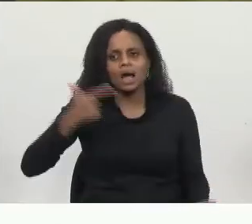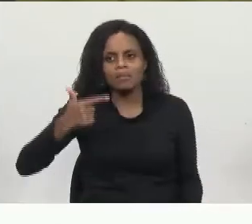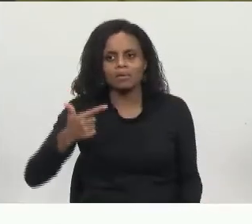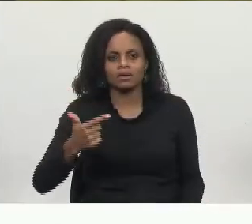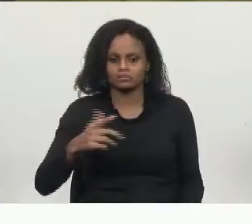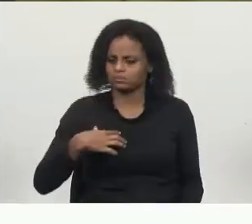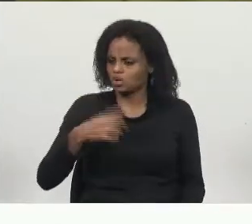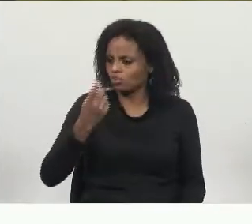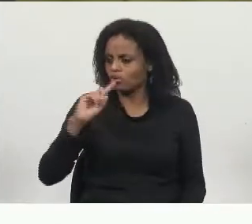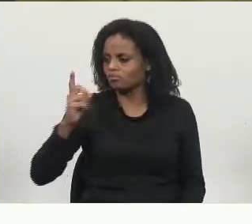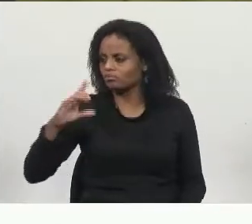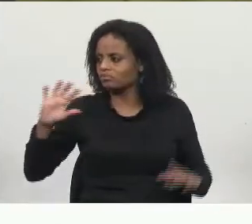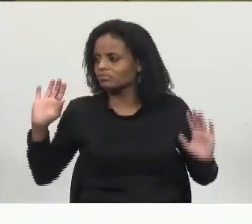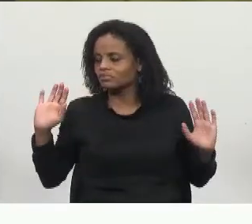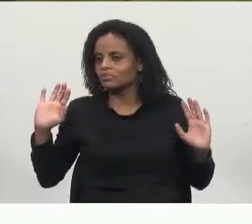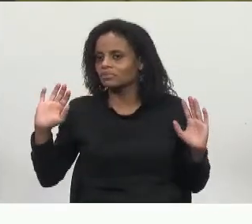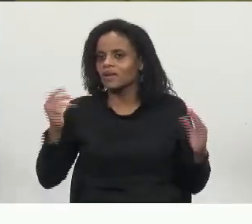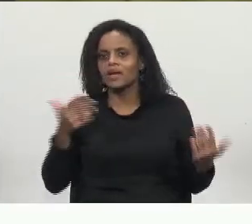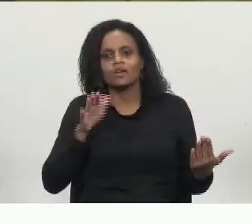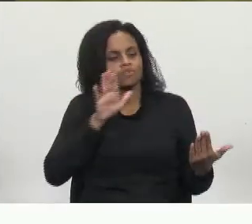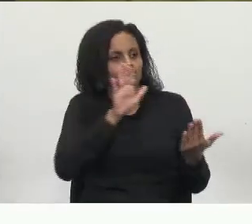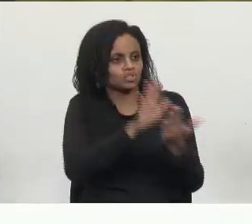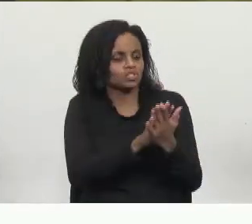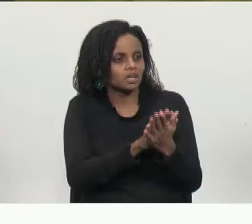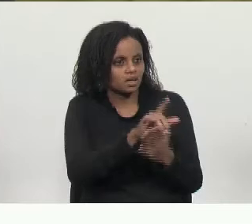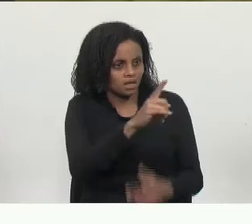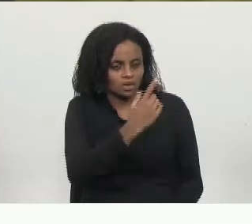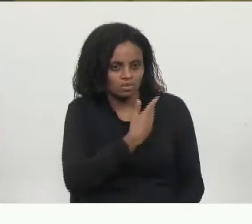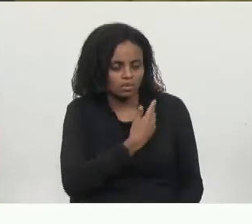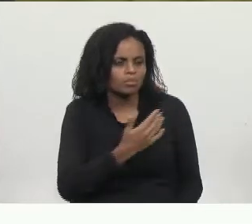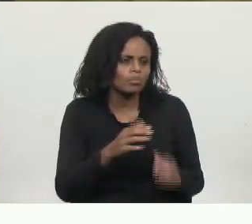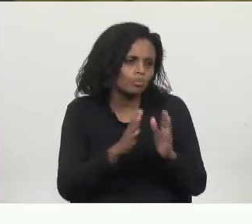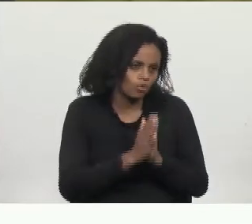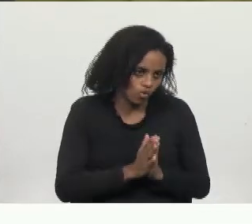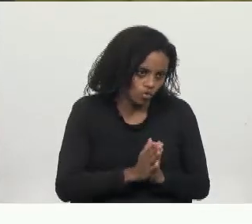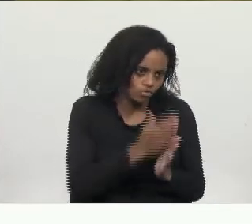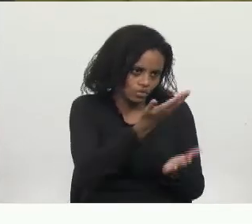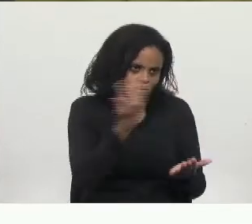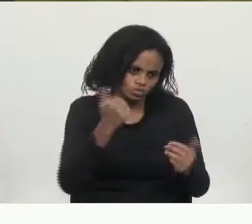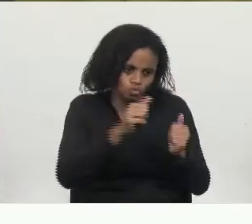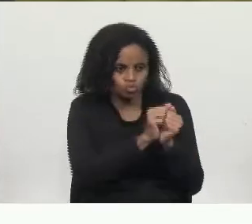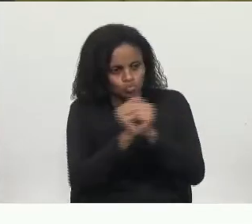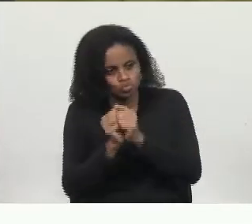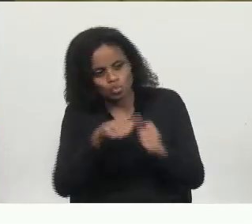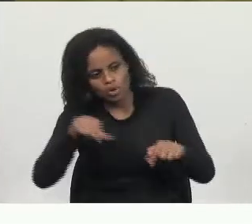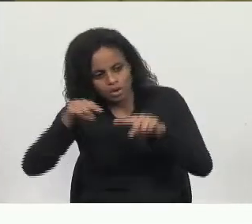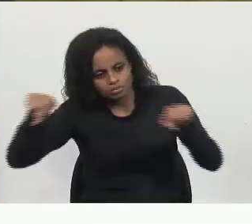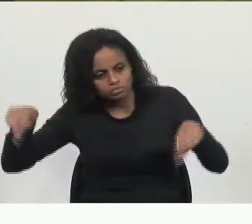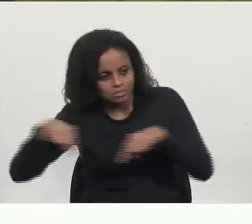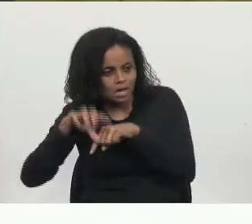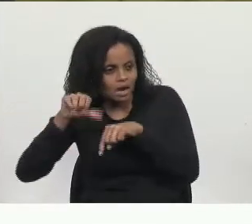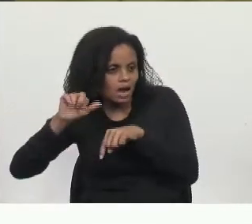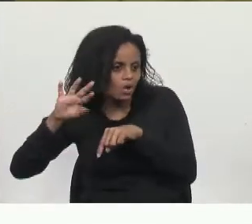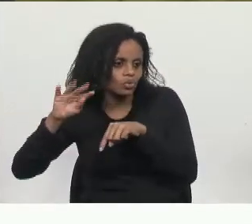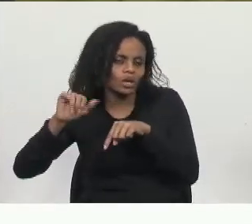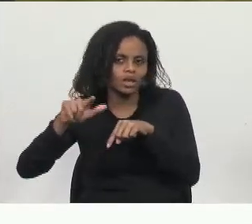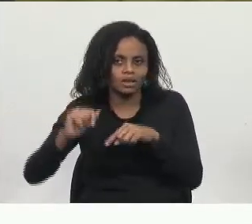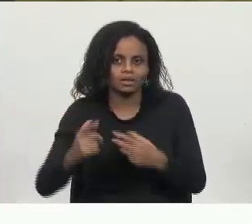recuso. Vou chegar para o colega e falar, pô, quero me acompanhar, por favor. Então, assim, o parágrafo é de uma